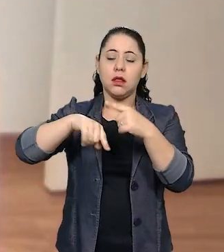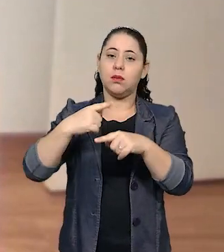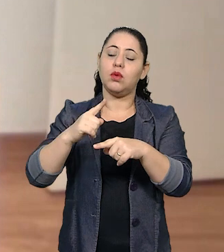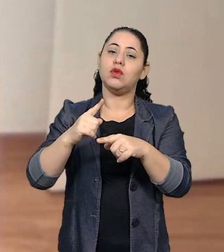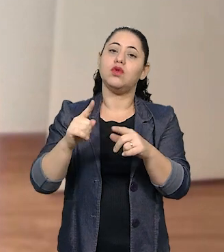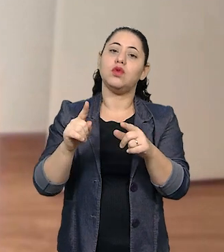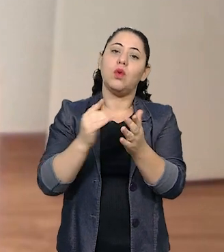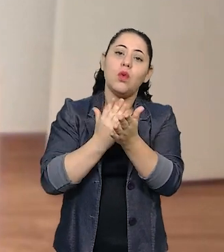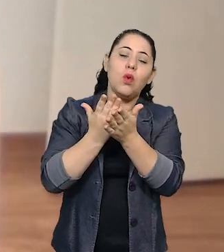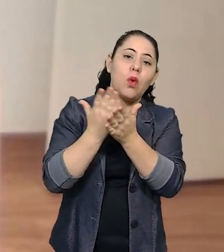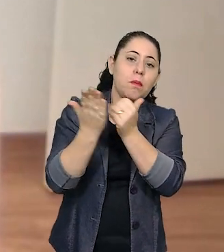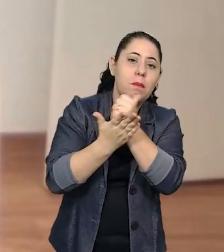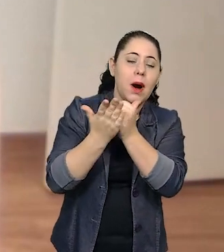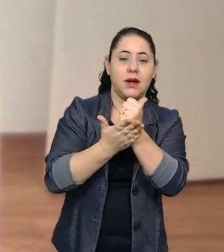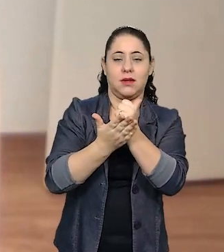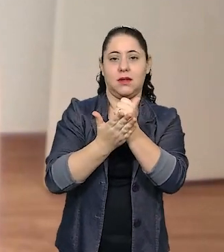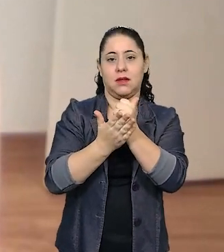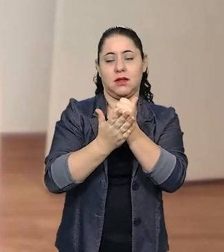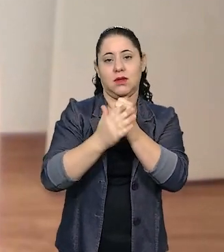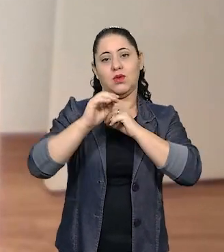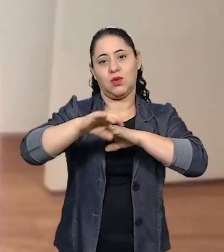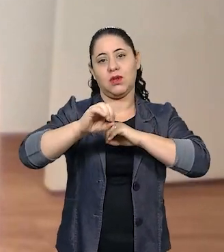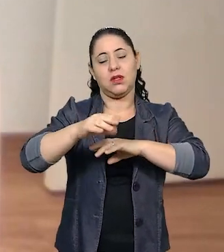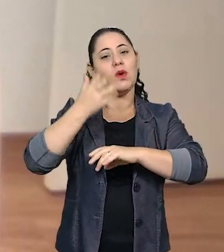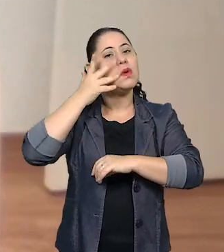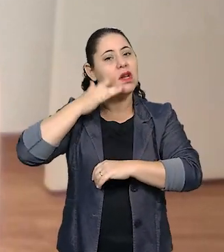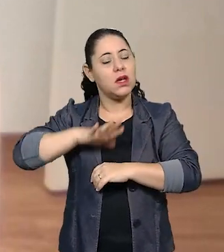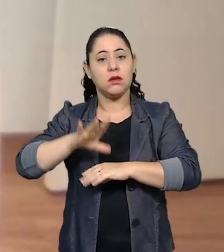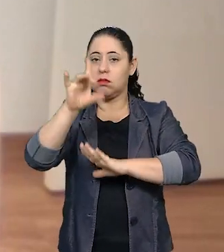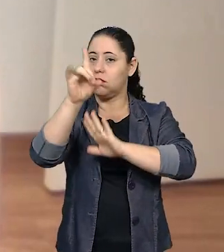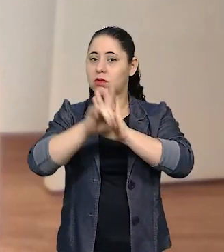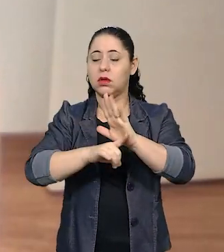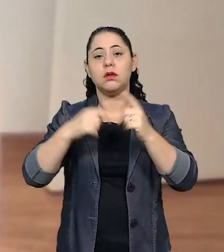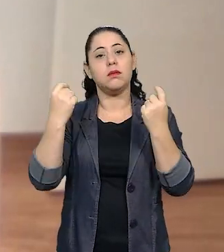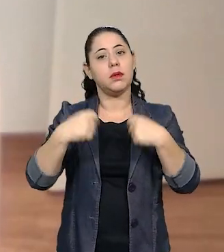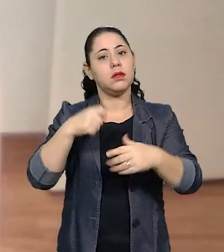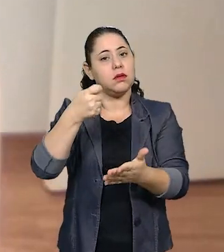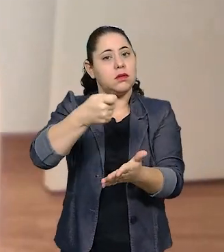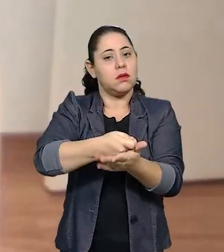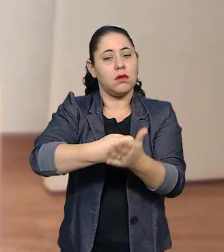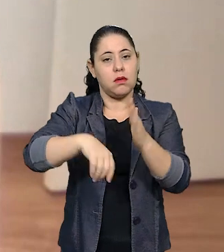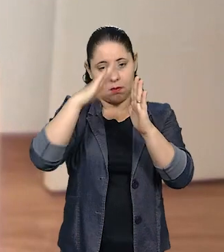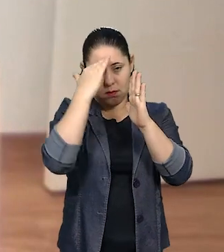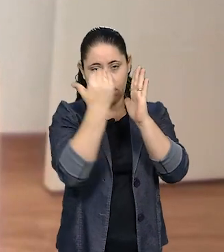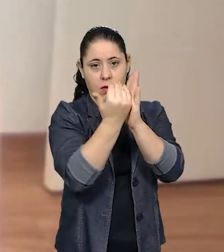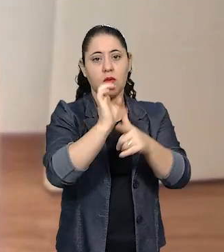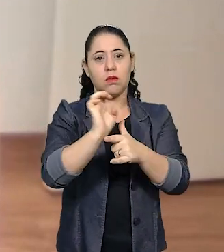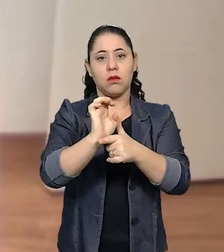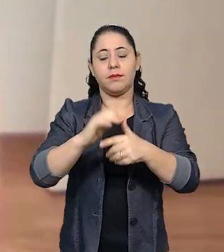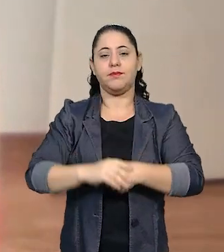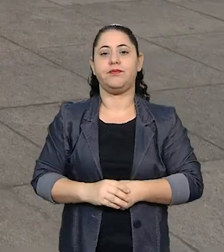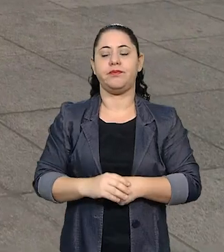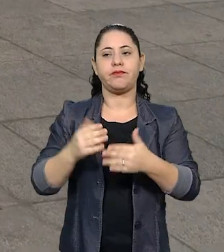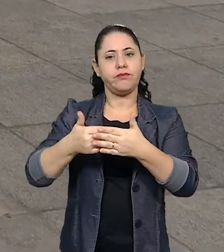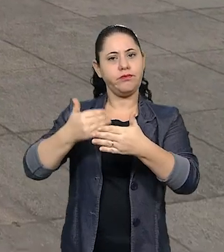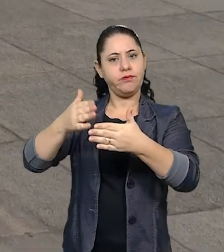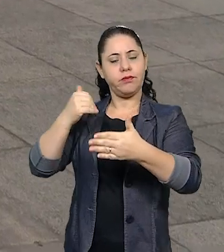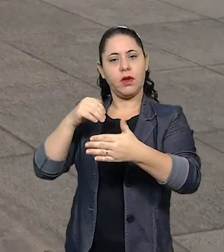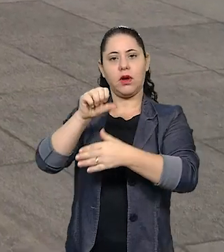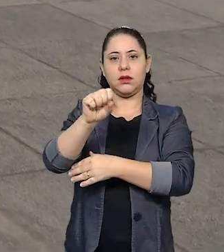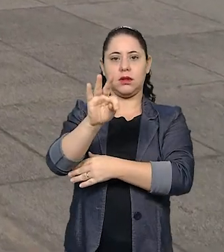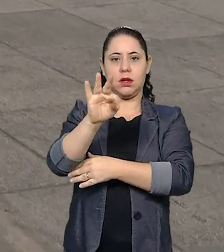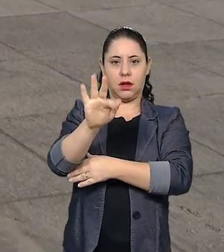sequência a gente tem a pré-escola e são essas 2 etapas, né, tanto a creche quanto a pré-escola, que conformam aí a educação infantil.